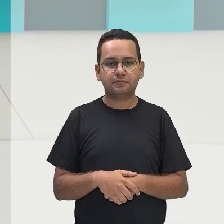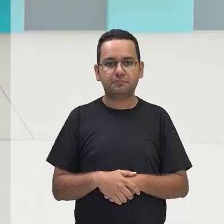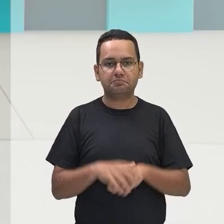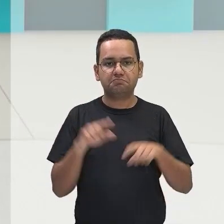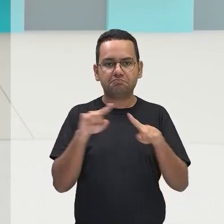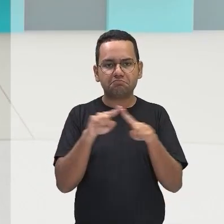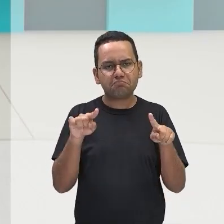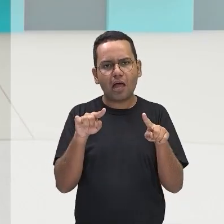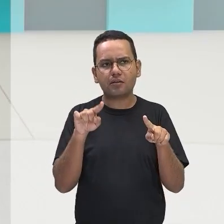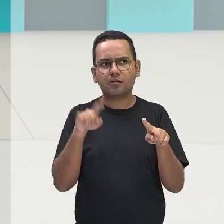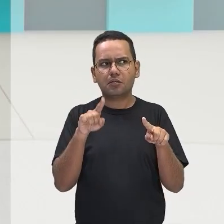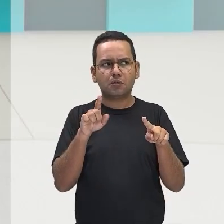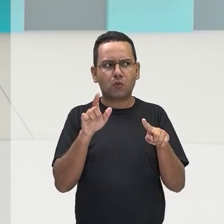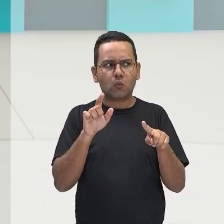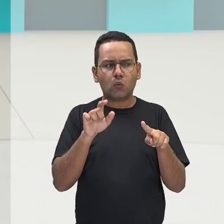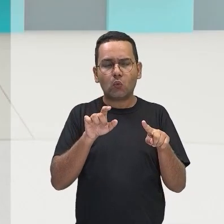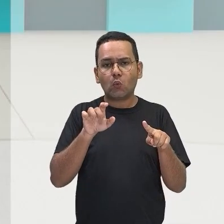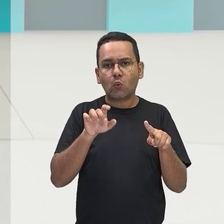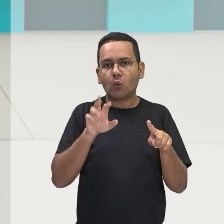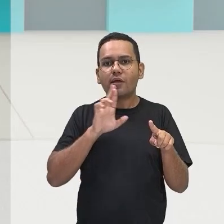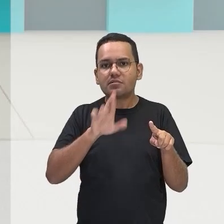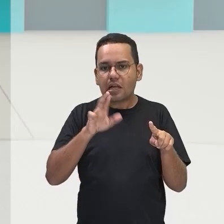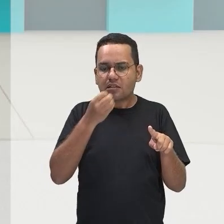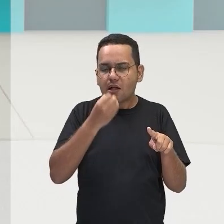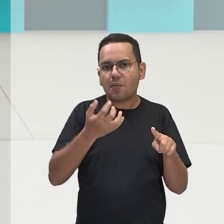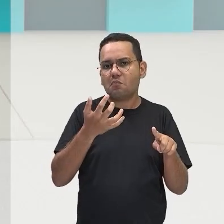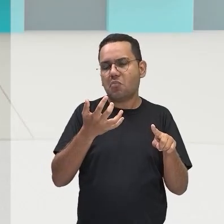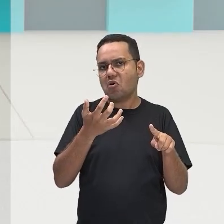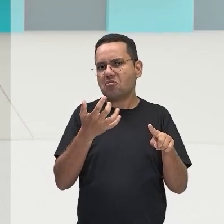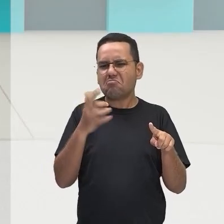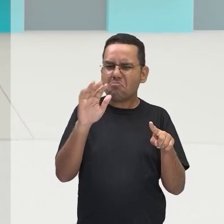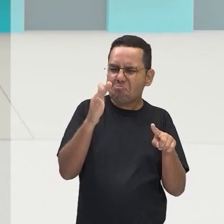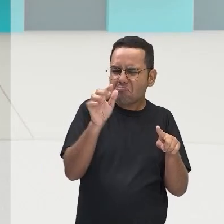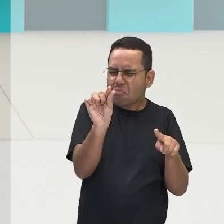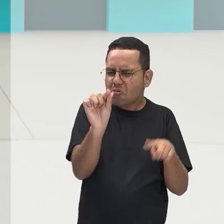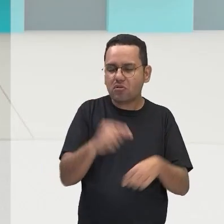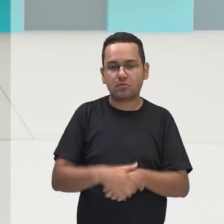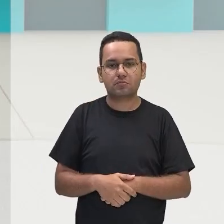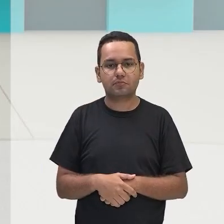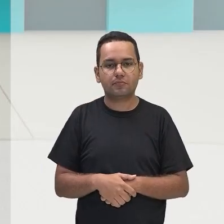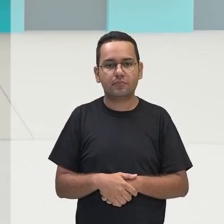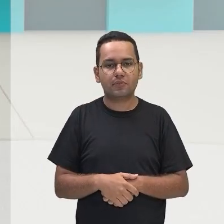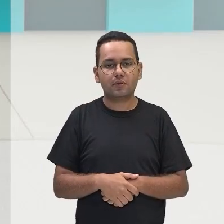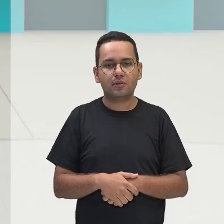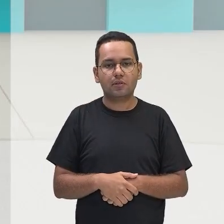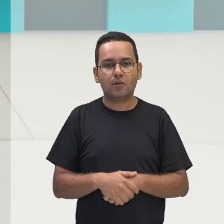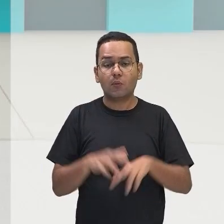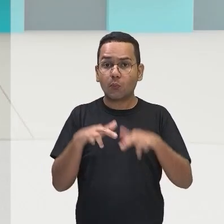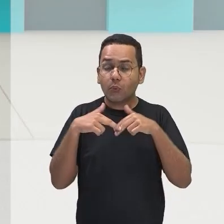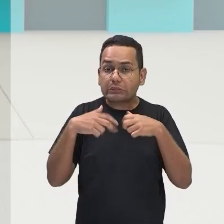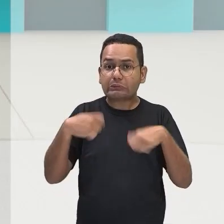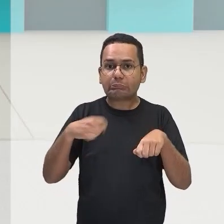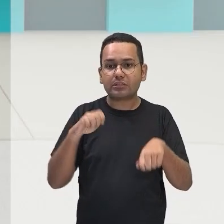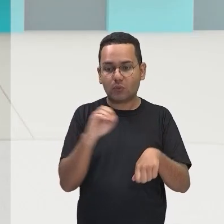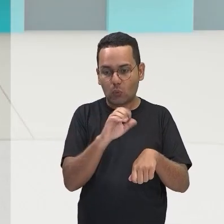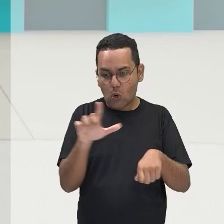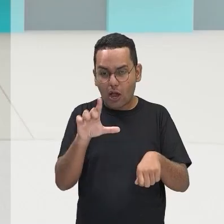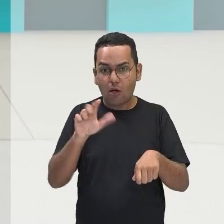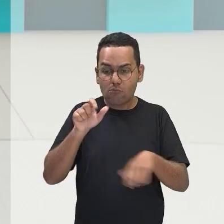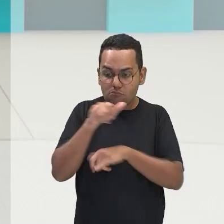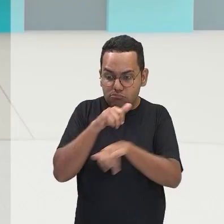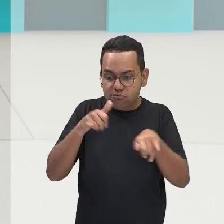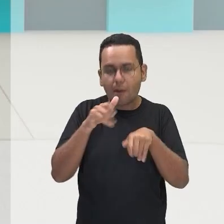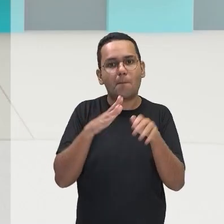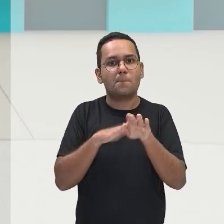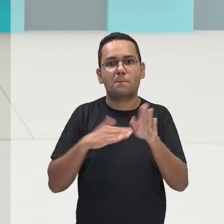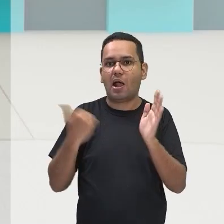para condicionamento físico. Então, o certo é que você tenha aí um gasto energético maior para você